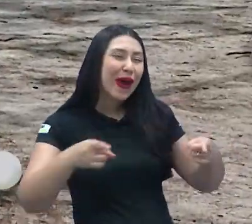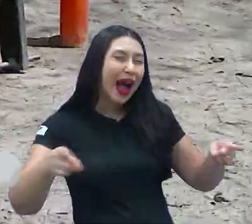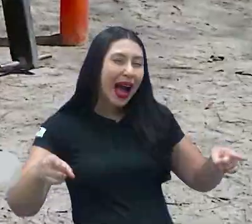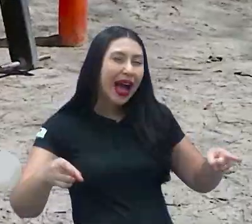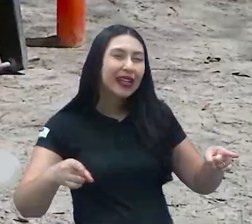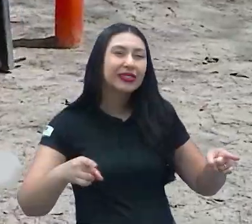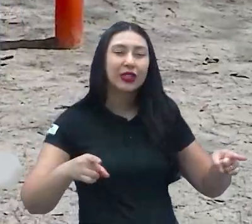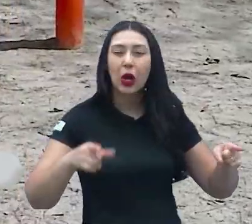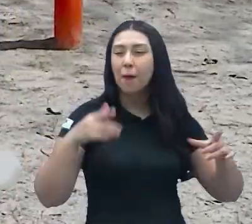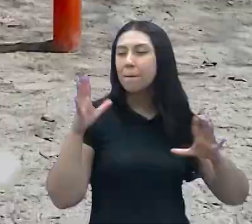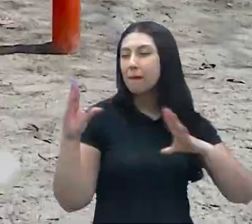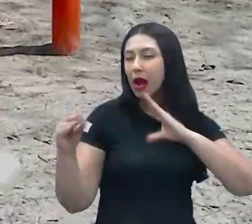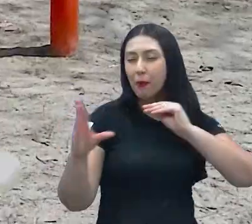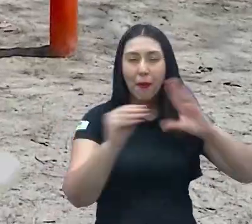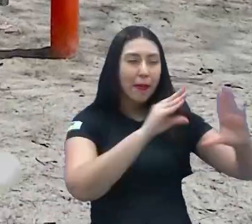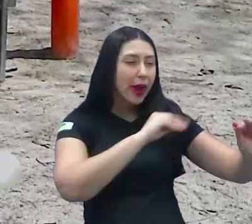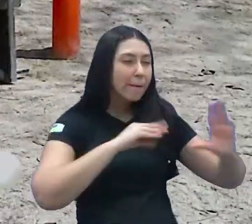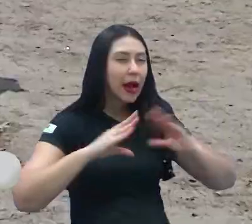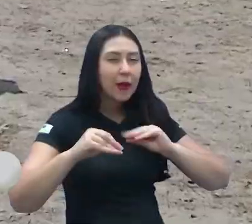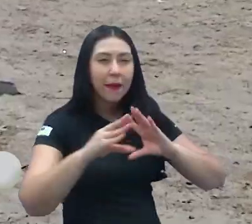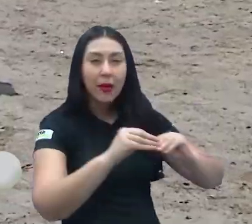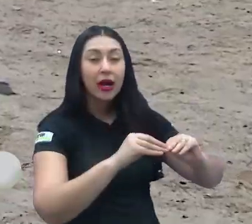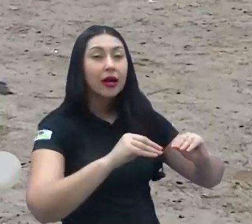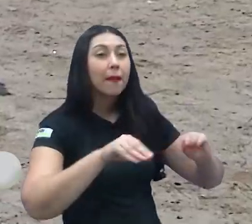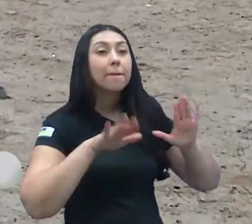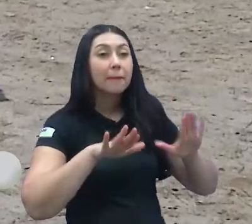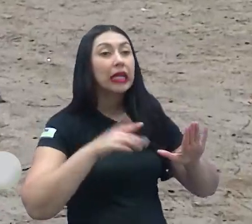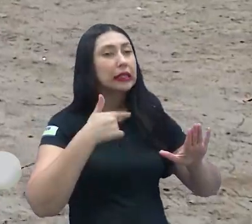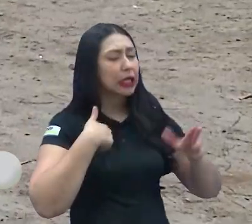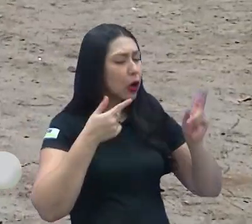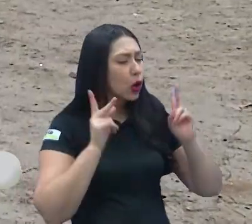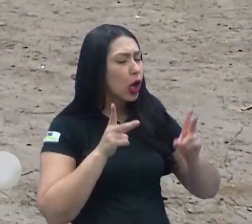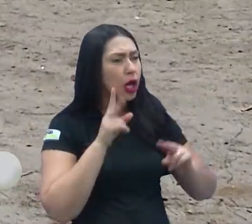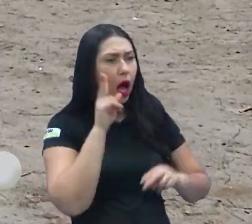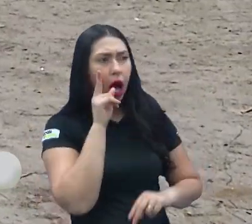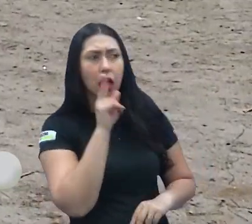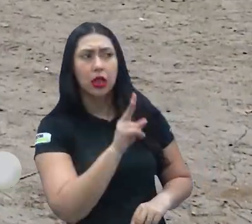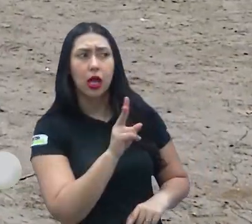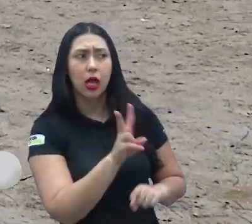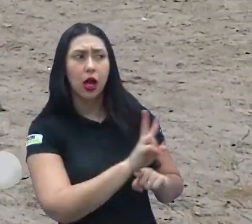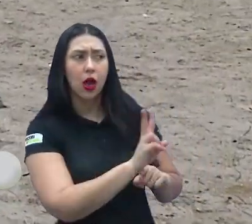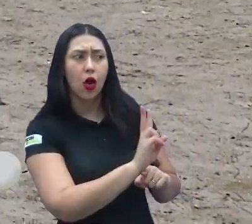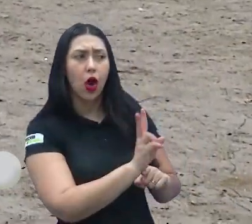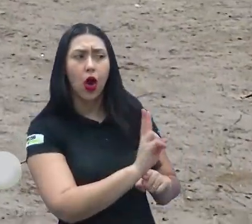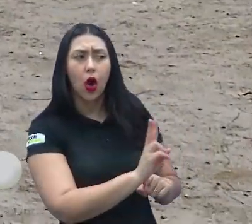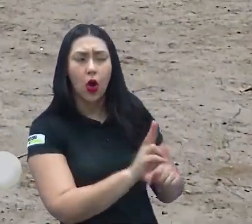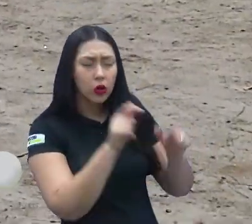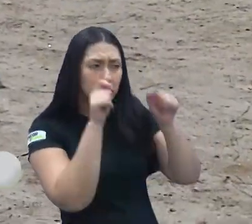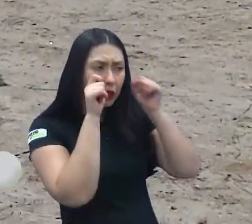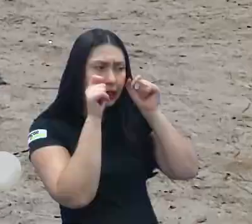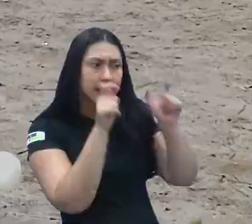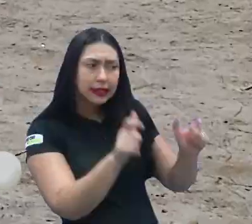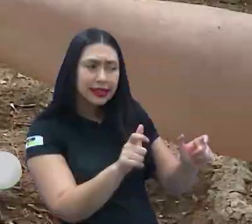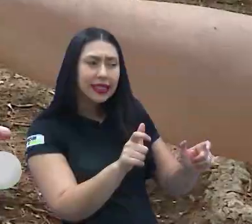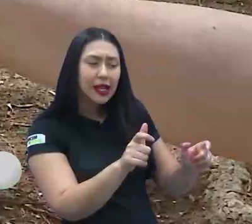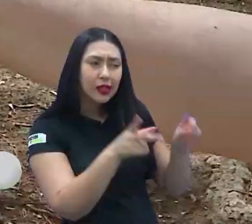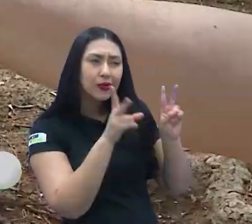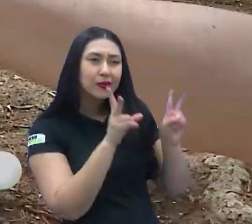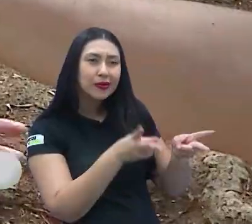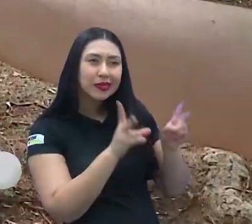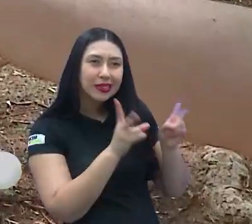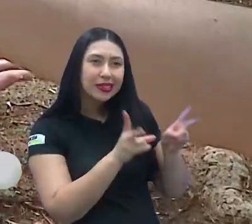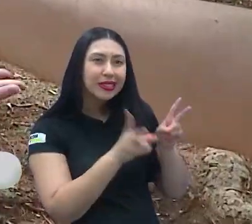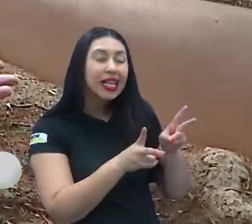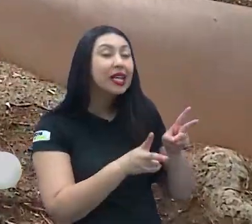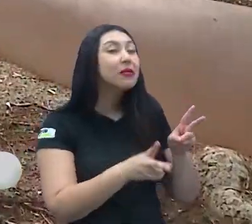cuidando ao mesmo tempo e no fim ninguém cai. Eu sempre tô atenta, cuidando, sempre de olho, sempre tentando fazer